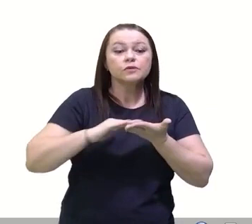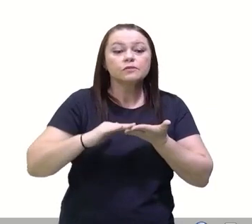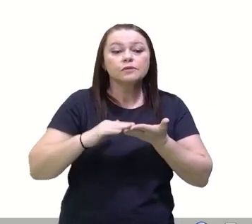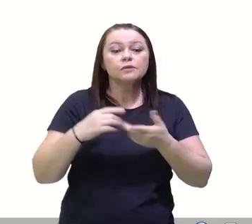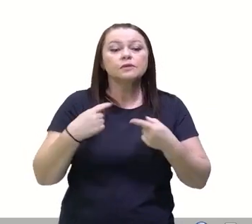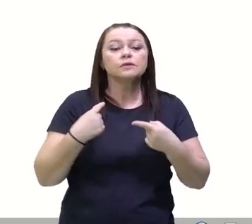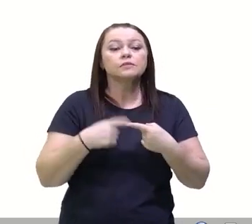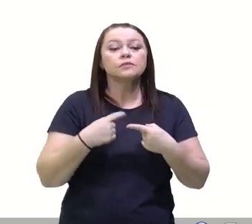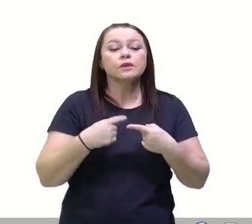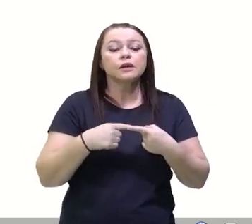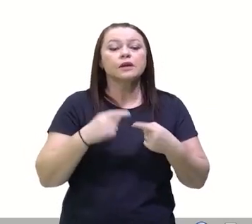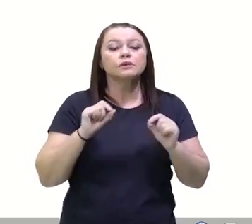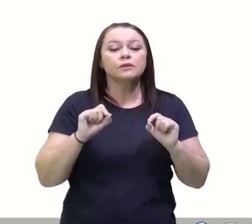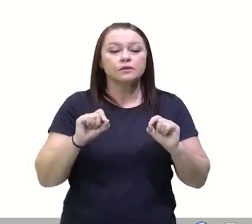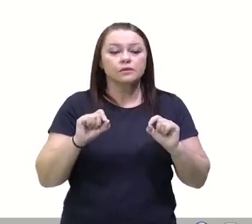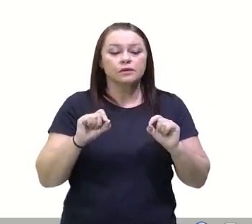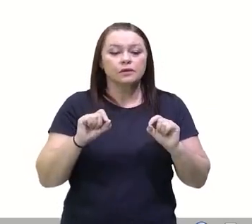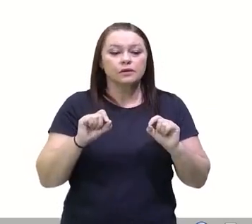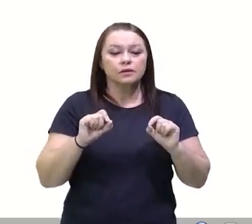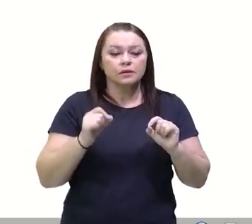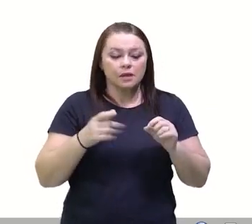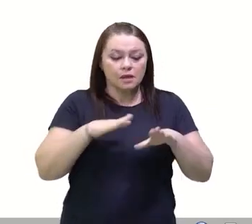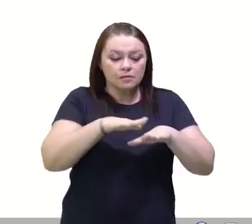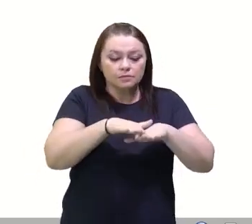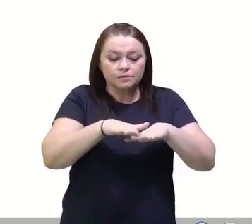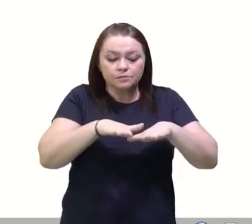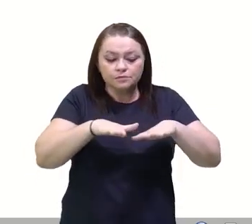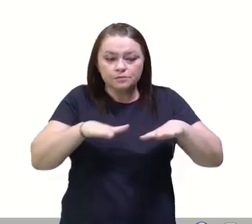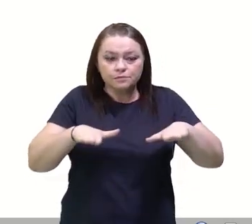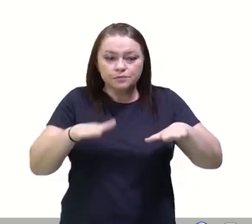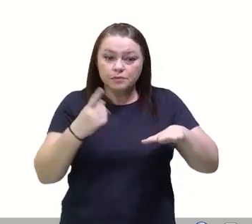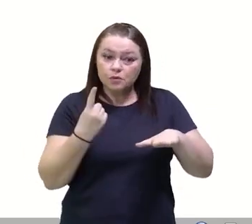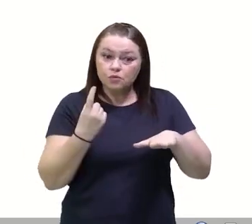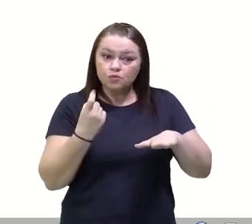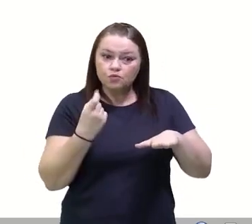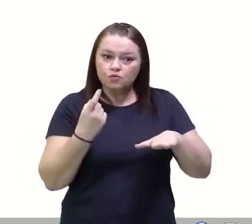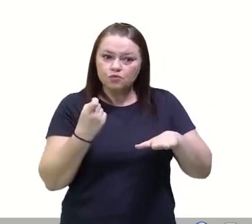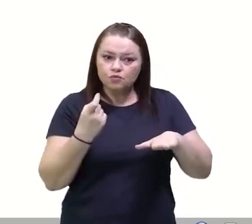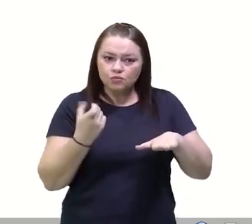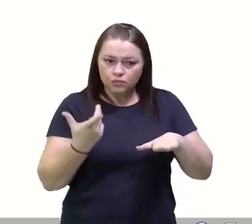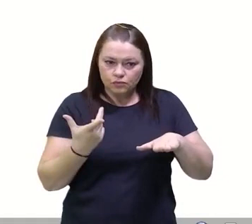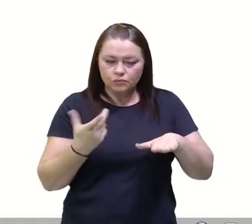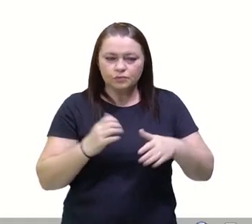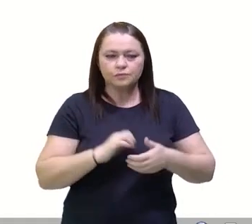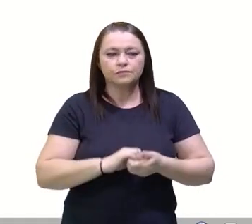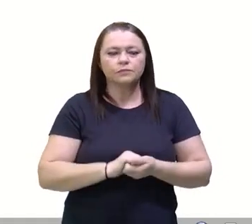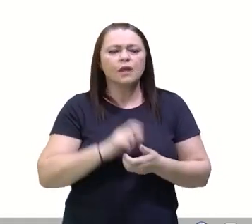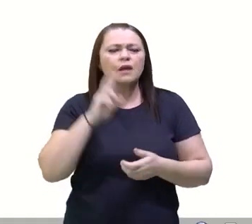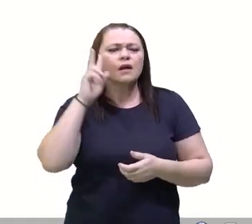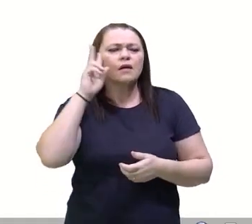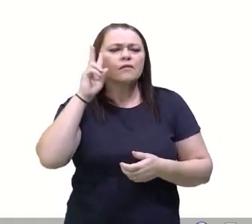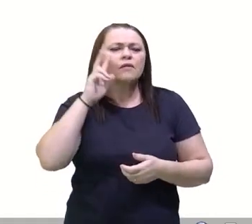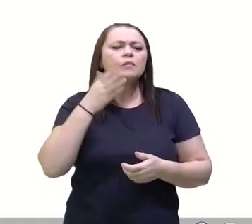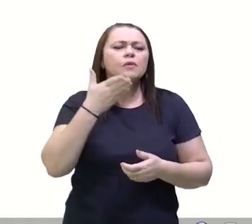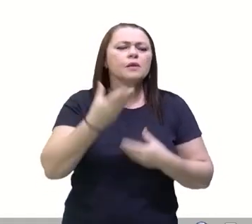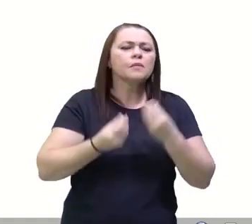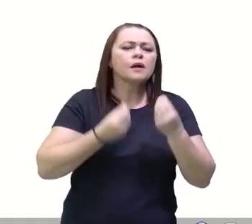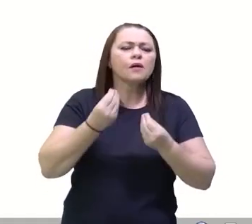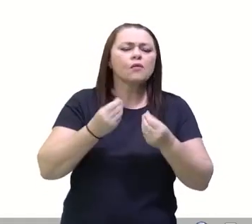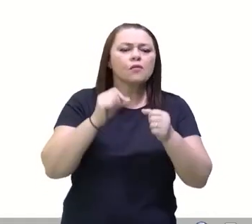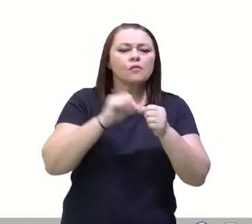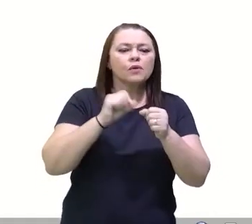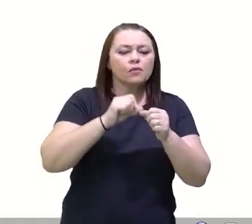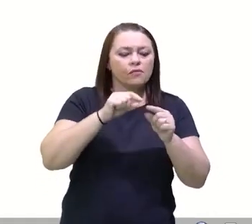estão contidas em um único plano. Nós só vamos lembrar aí, ó. Vimos aí como é que se forma um triângulo,